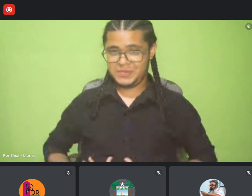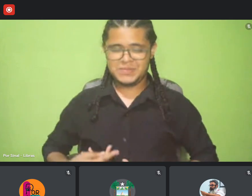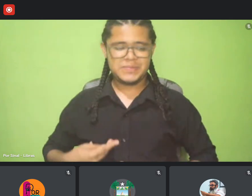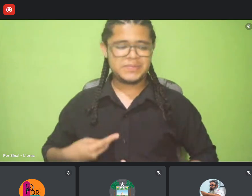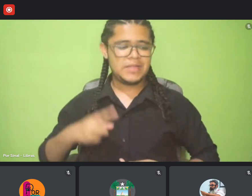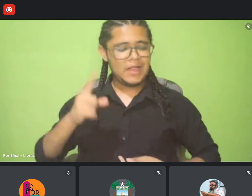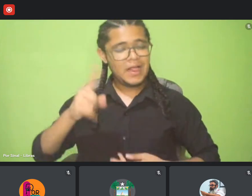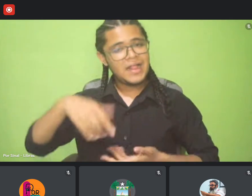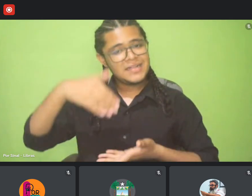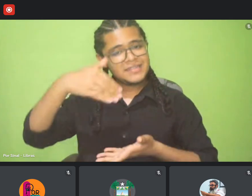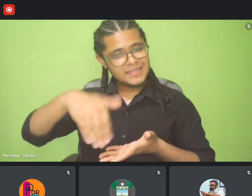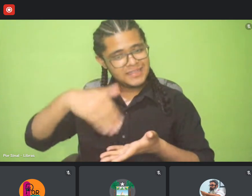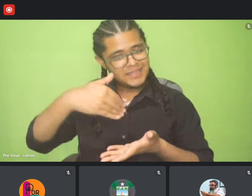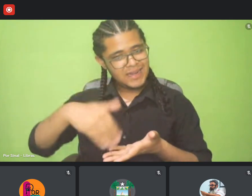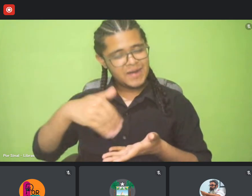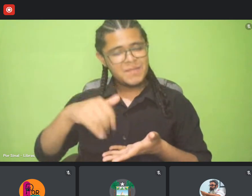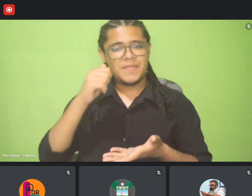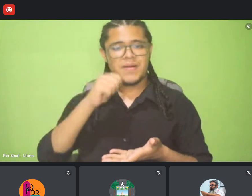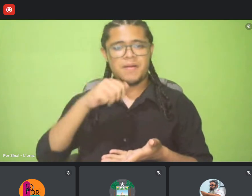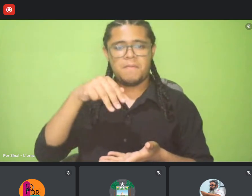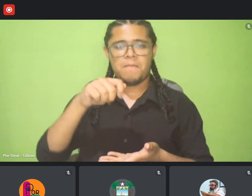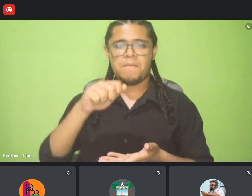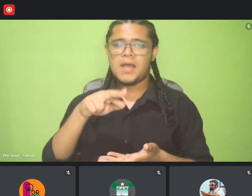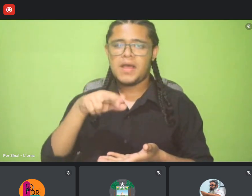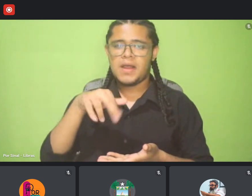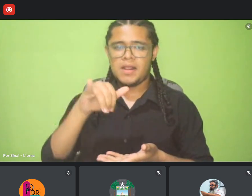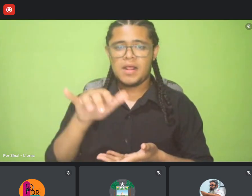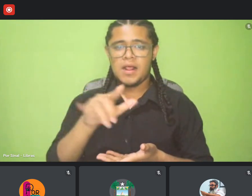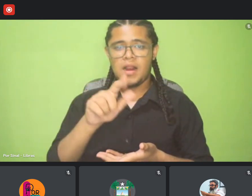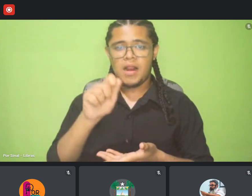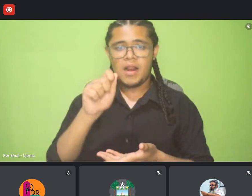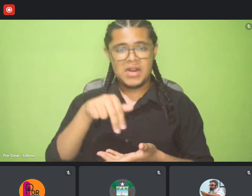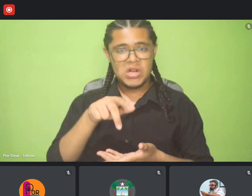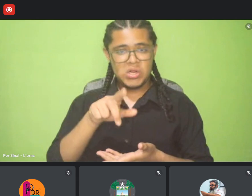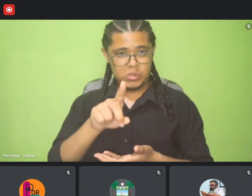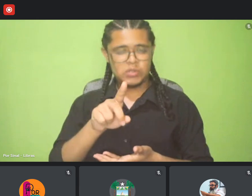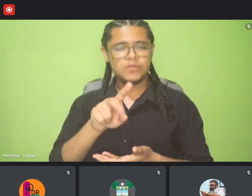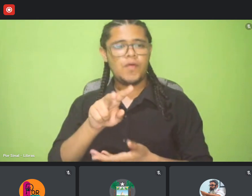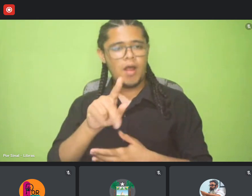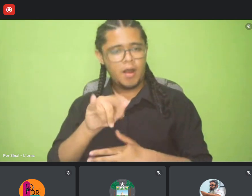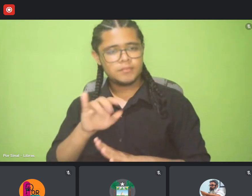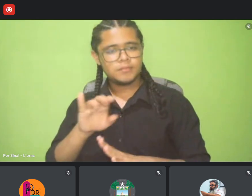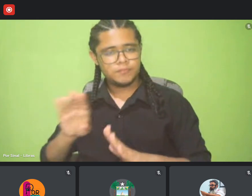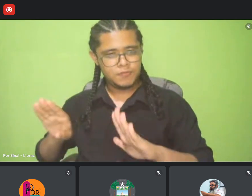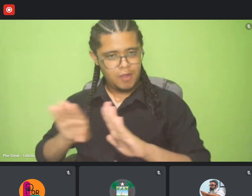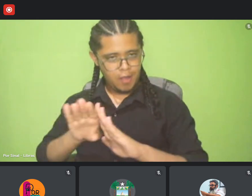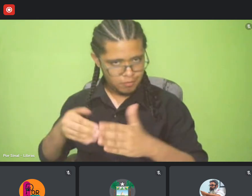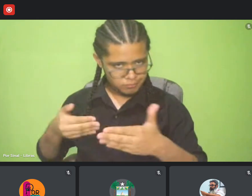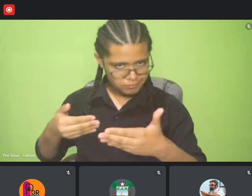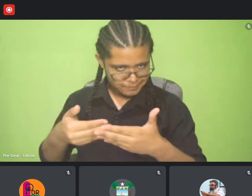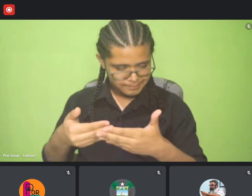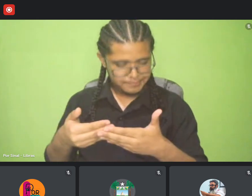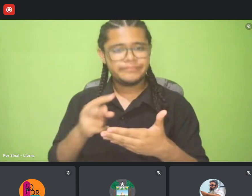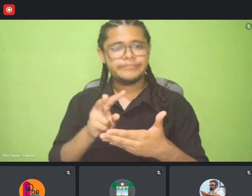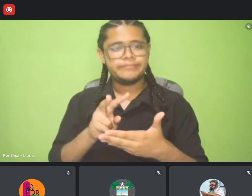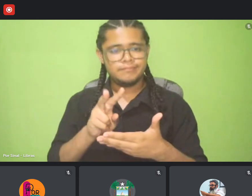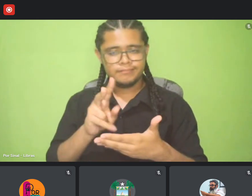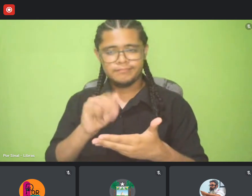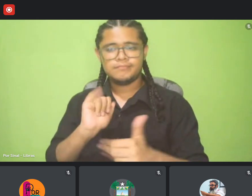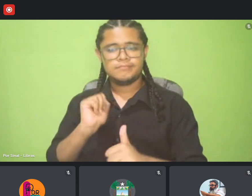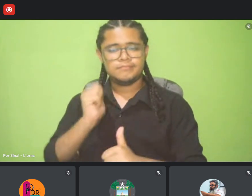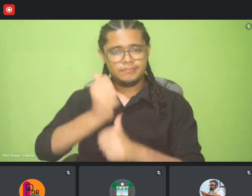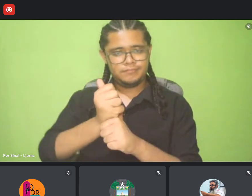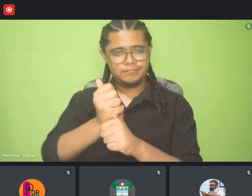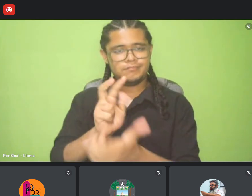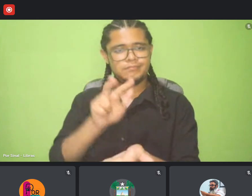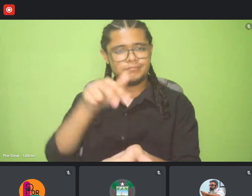secretária Marilande está chegando e vai assumir, vai assumir quando chegar,